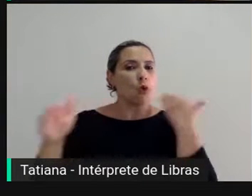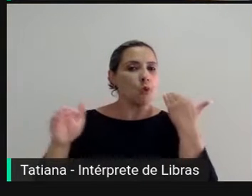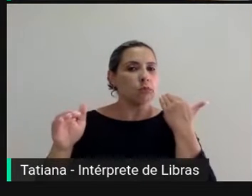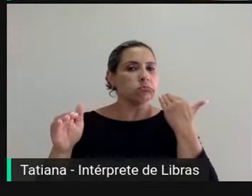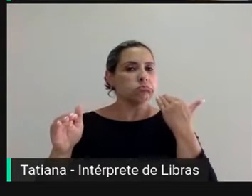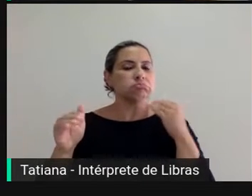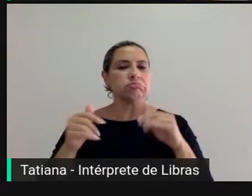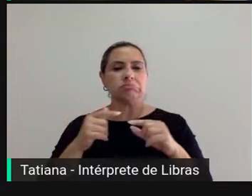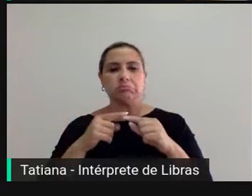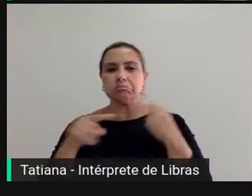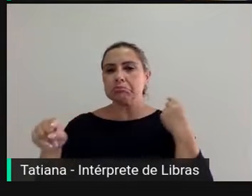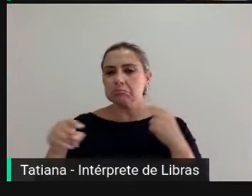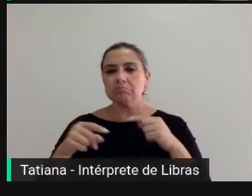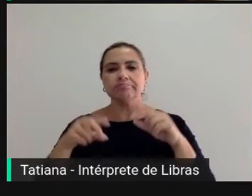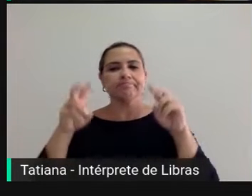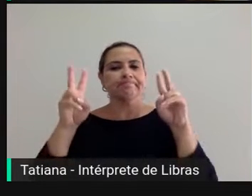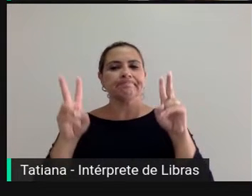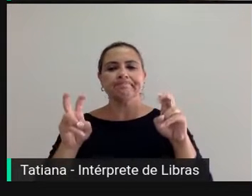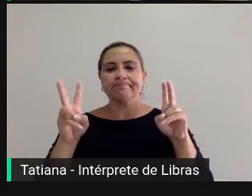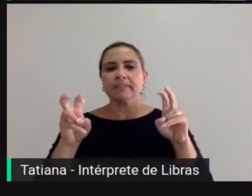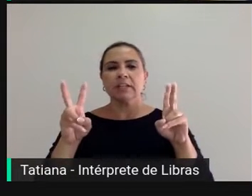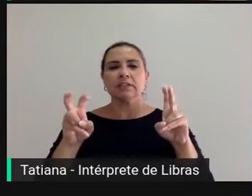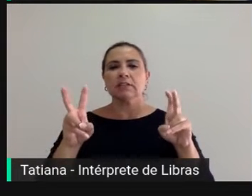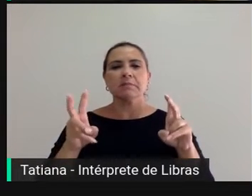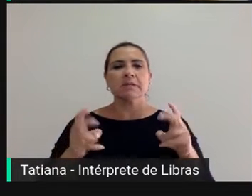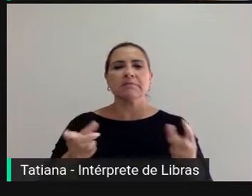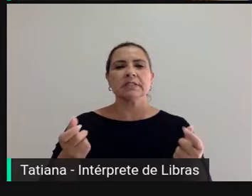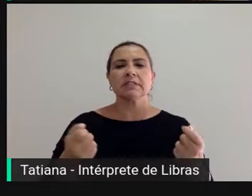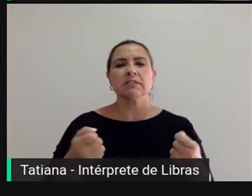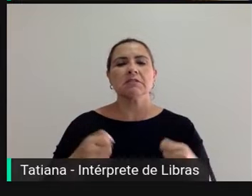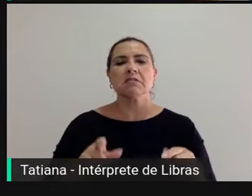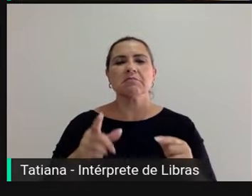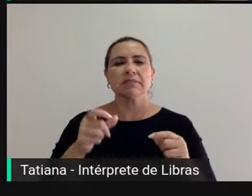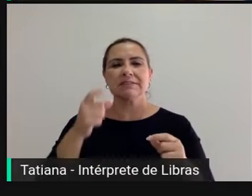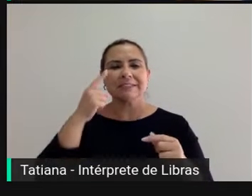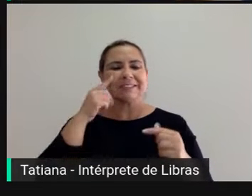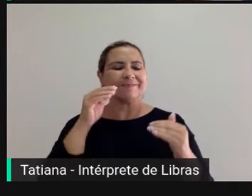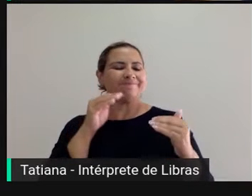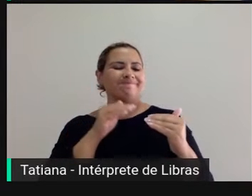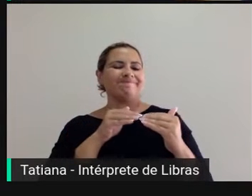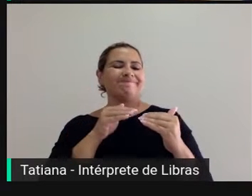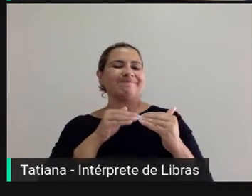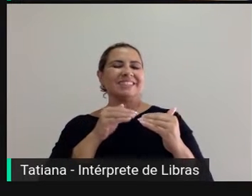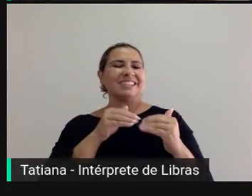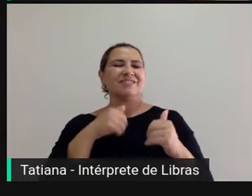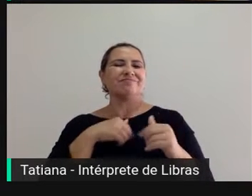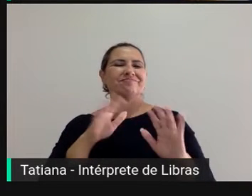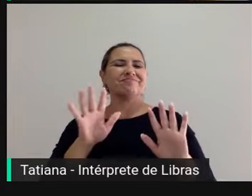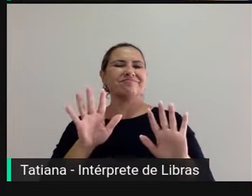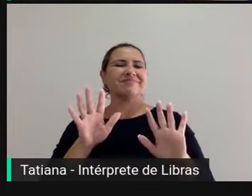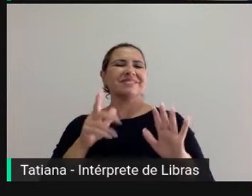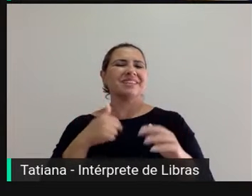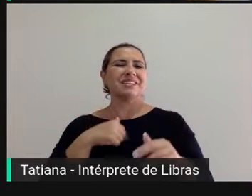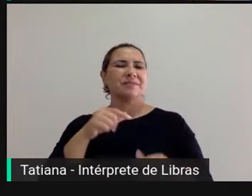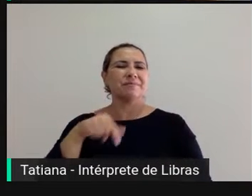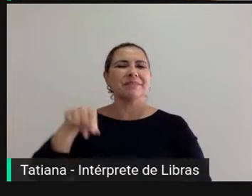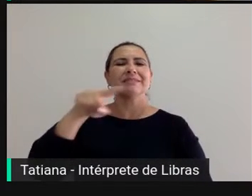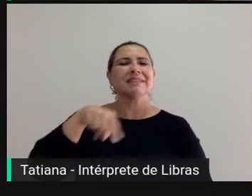tipo de pauta, né, de que elas não se entendem enquanto representantes das mulheres, né, dentro do